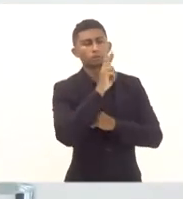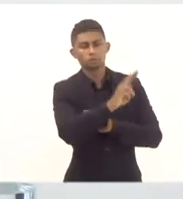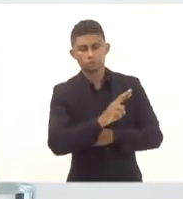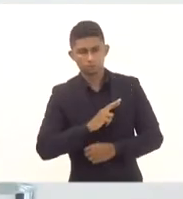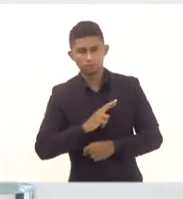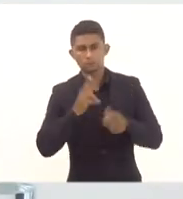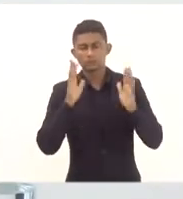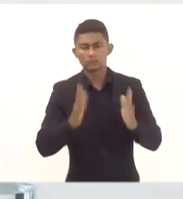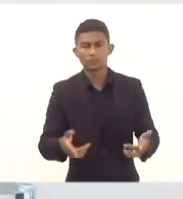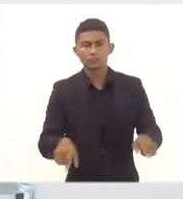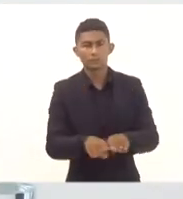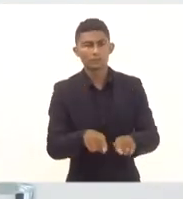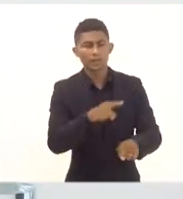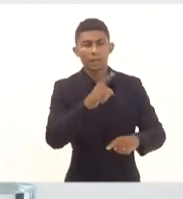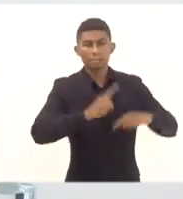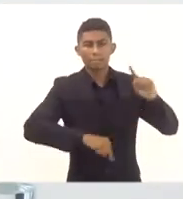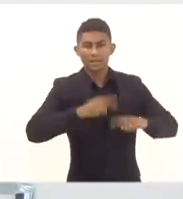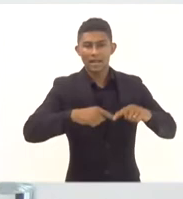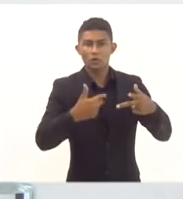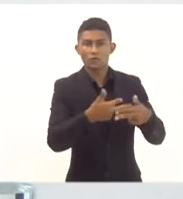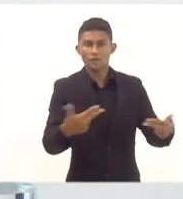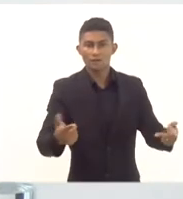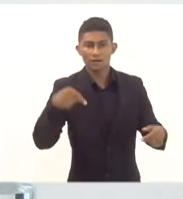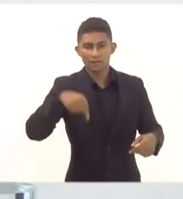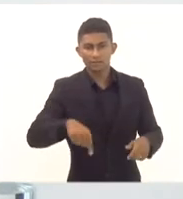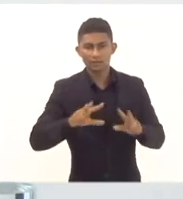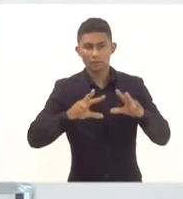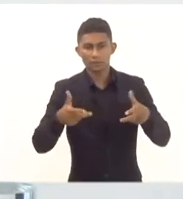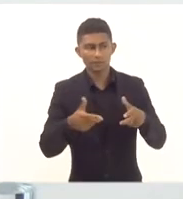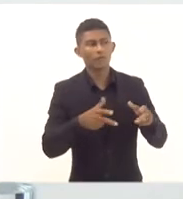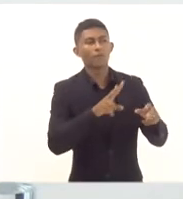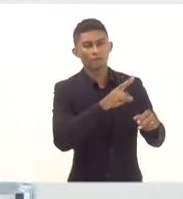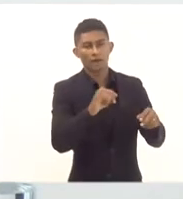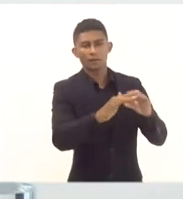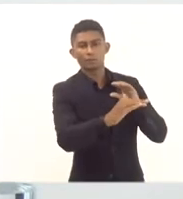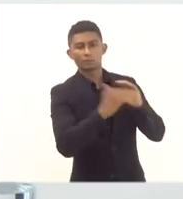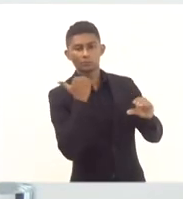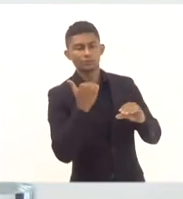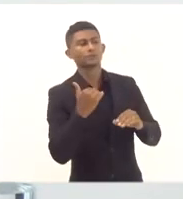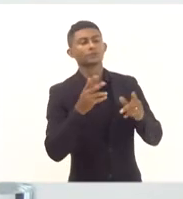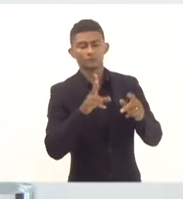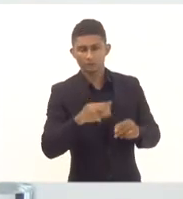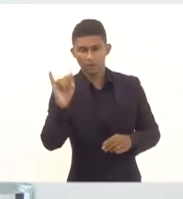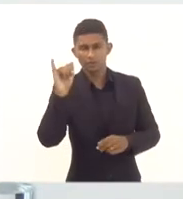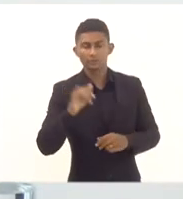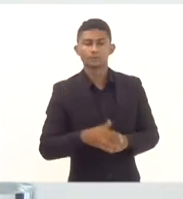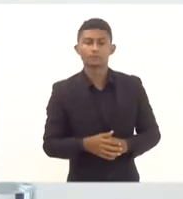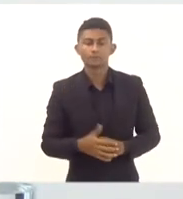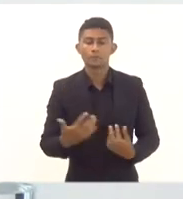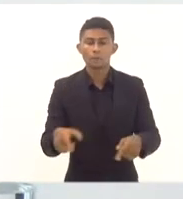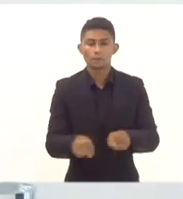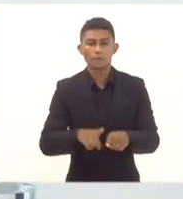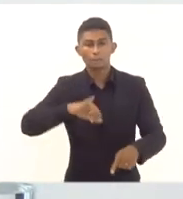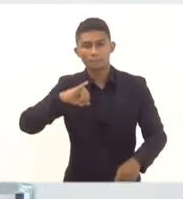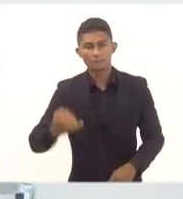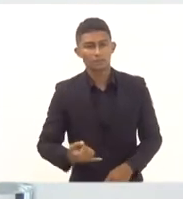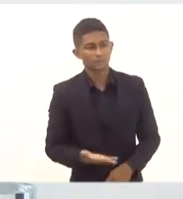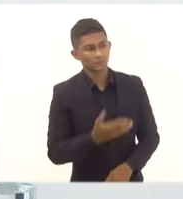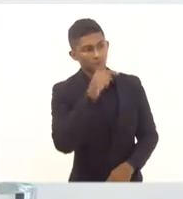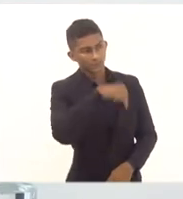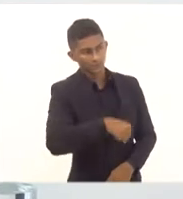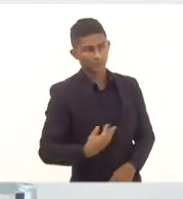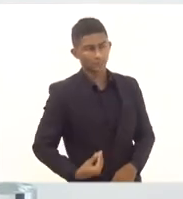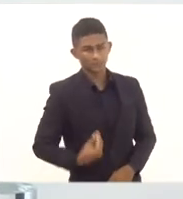envio de material a esta comissão especial e aproveitar a presença de vossa